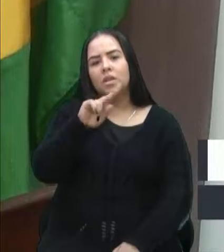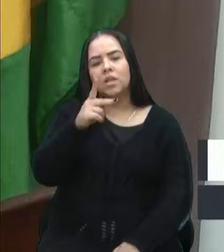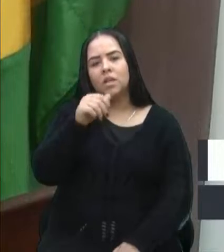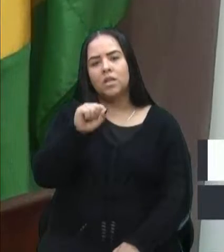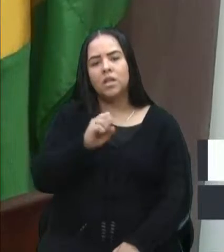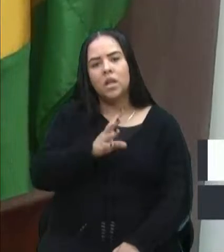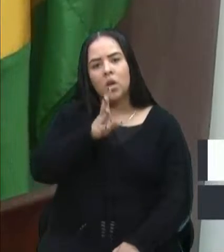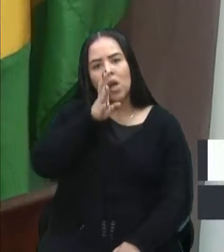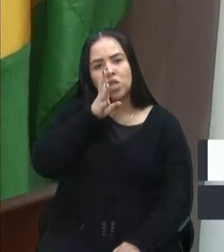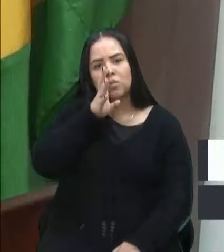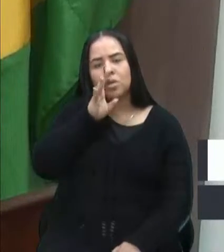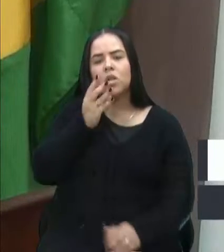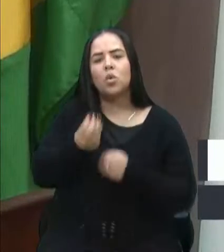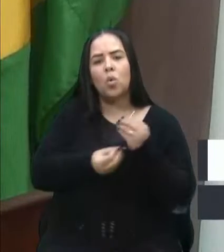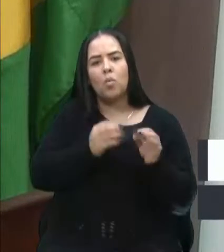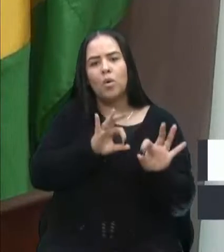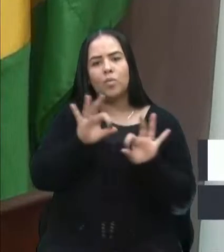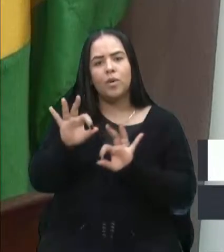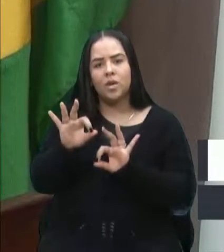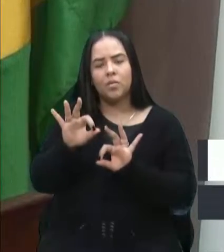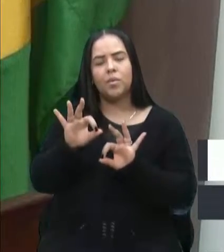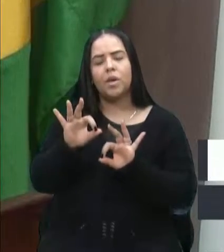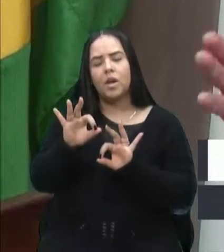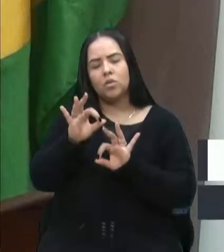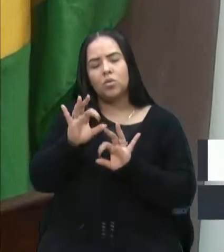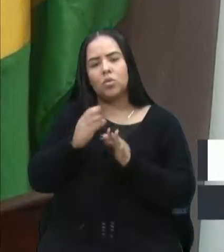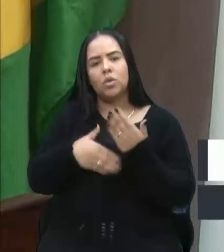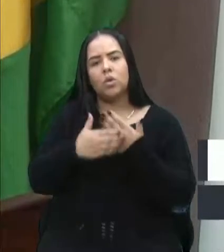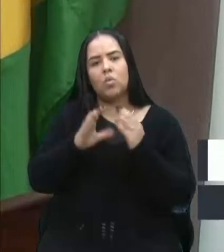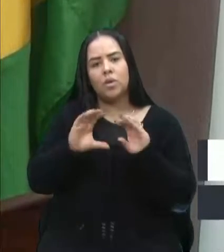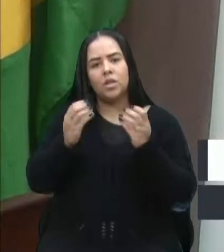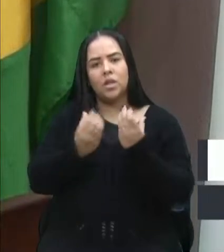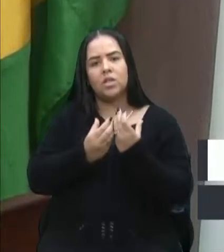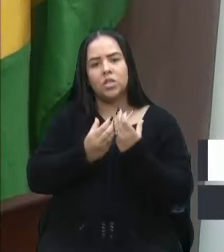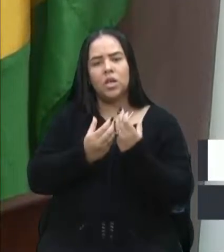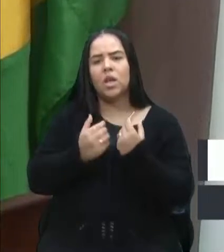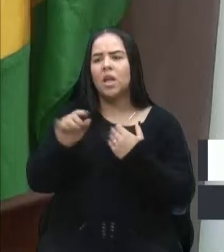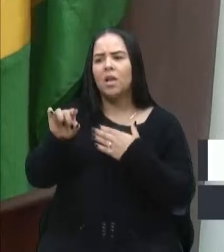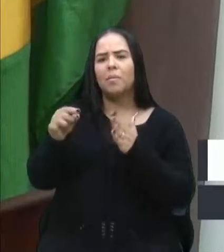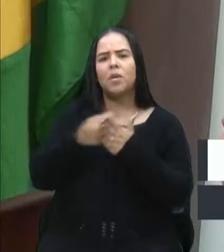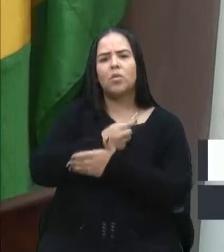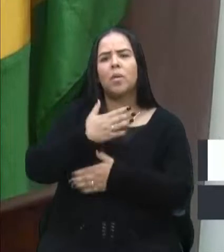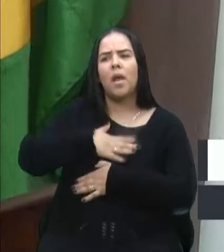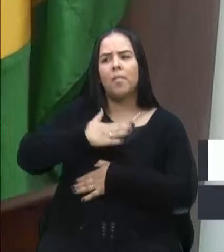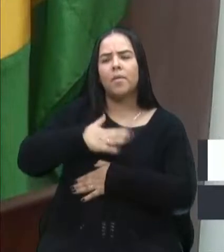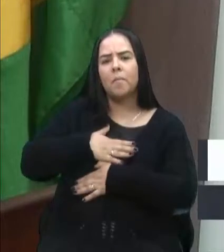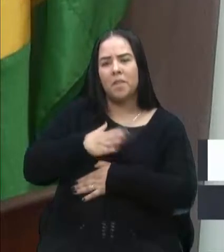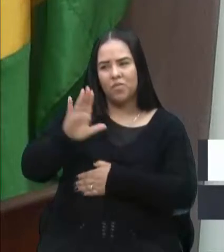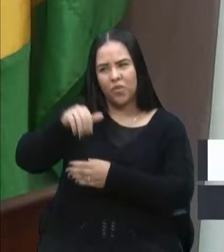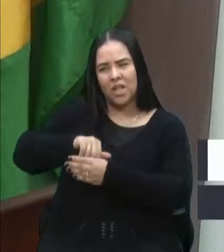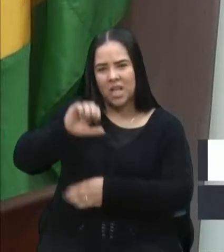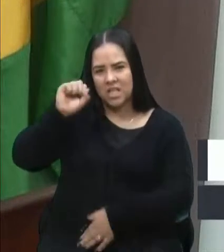a comunidade tem acompanhado nossos mandatos. Ele me perguntou, vai votar a favor